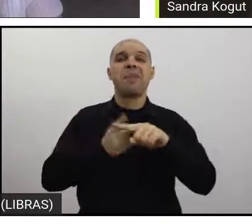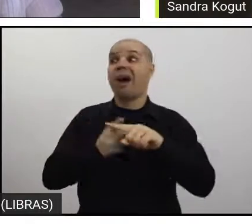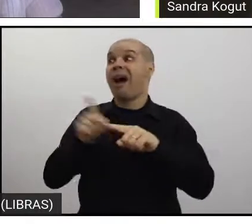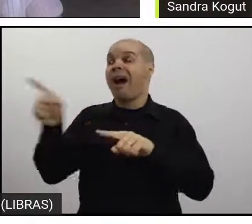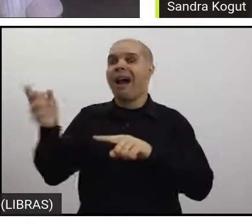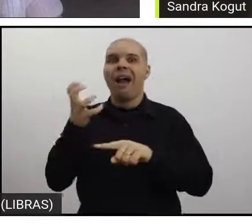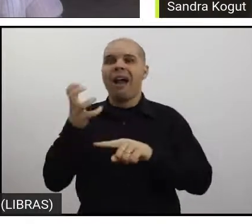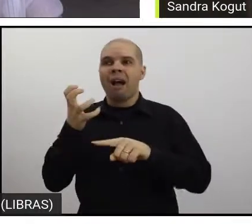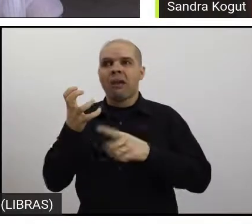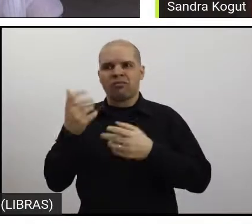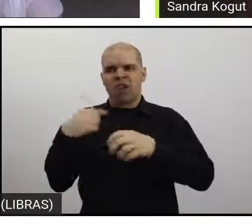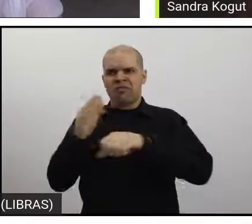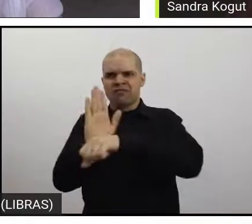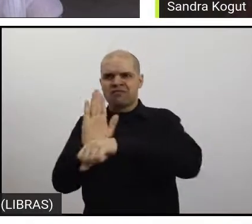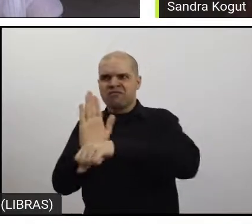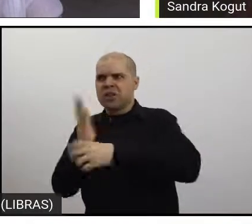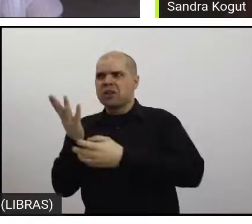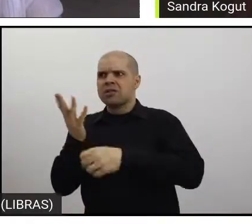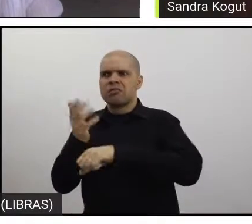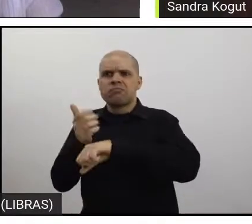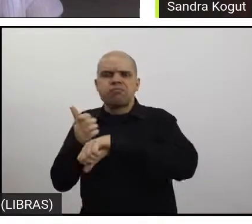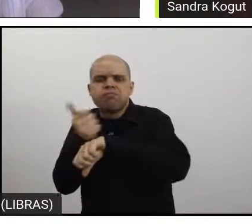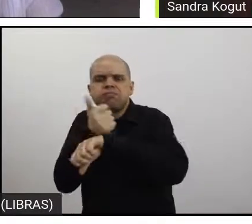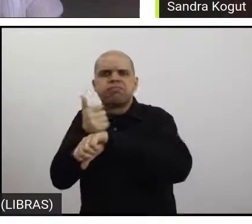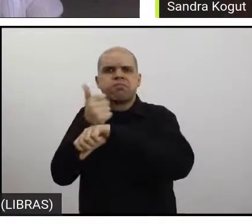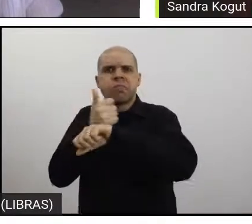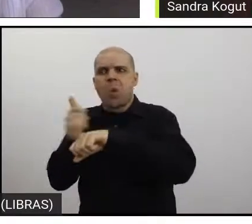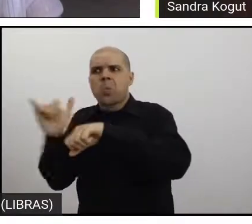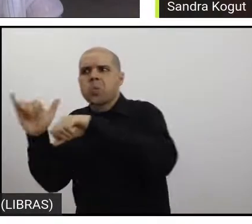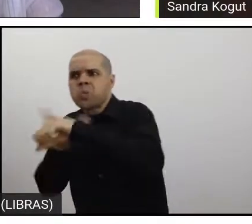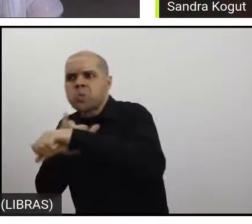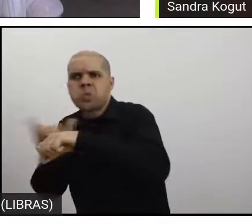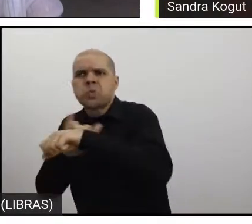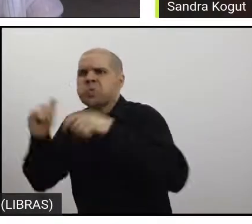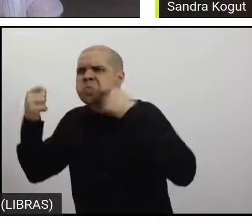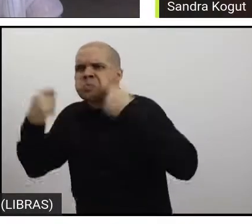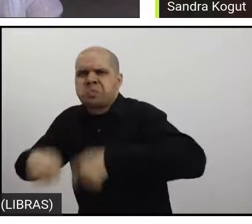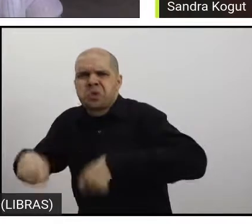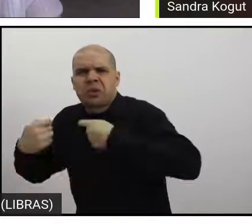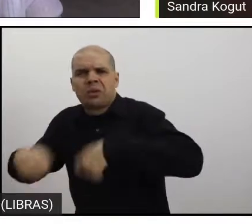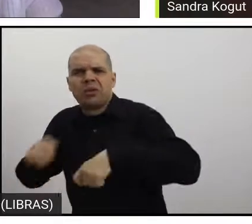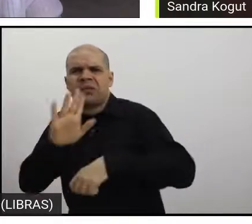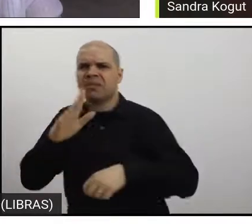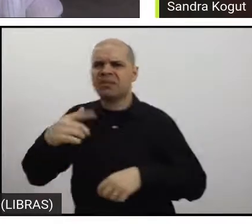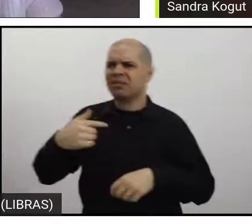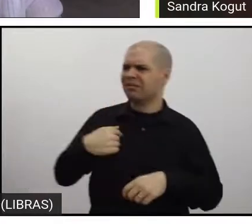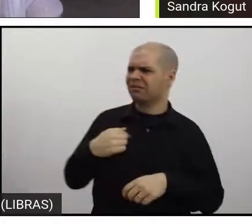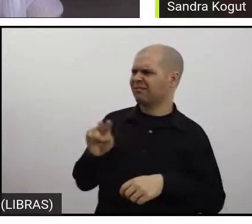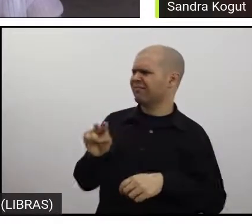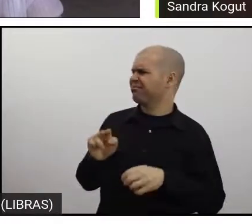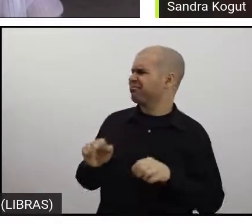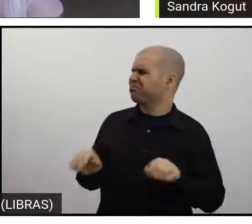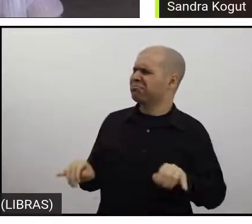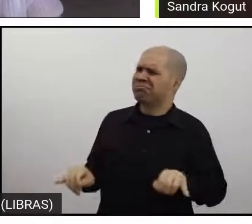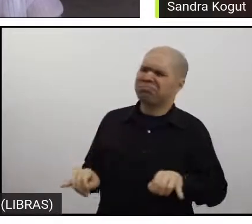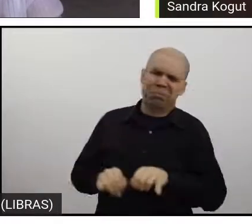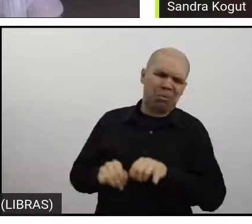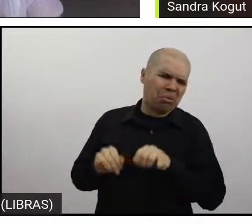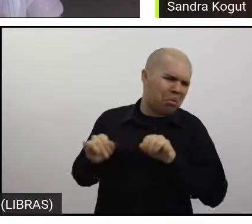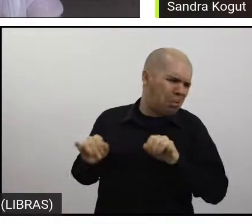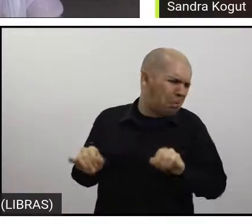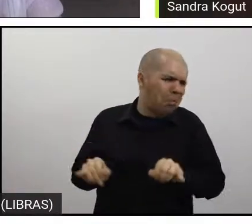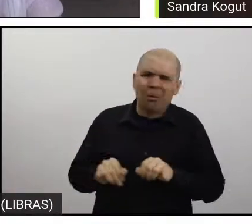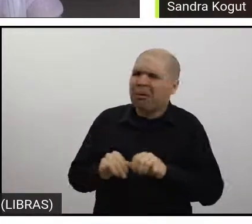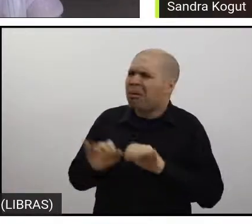trabalho, entendeu? Aquele trabalho. Mas eu achava isso uma bobagem. Eu achava que essa ferramenta,